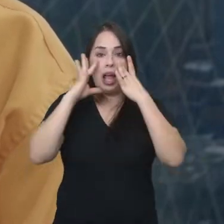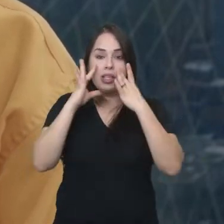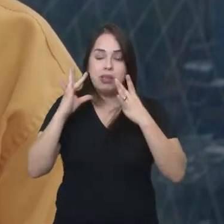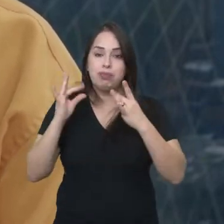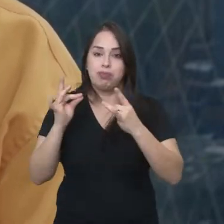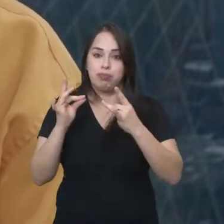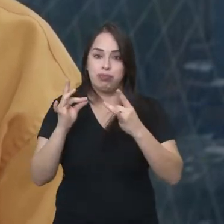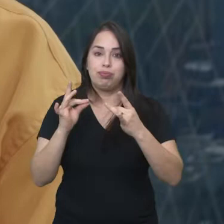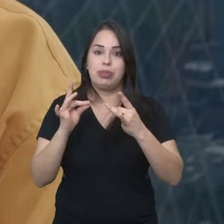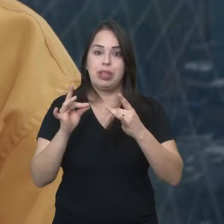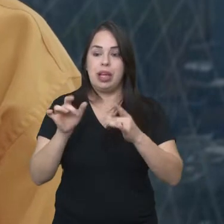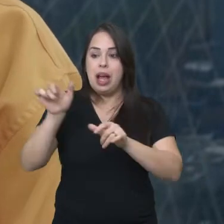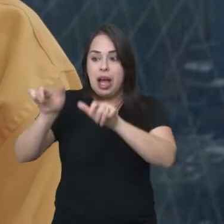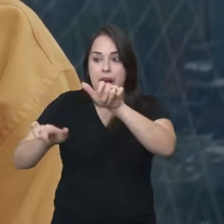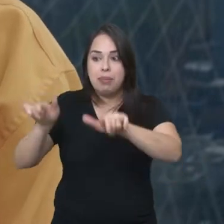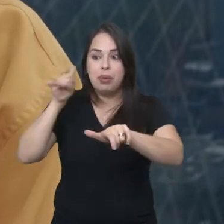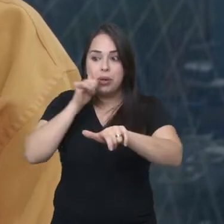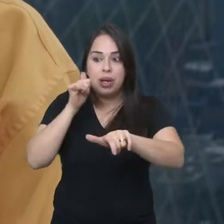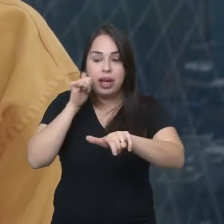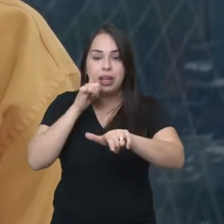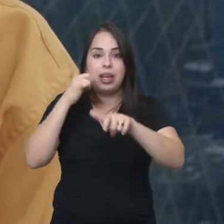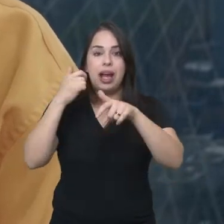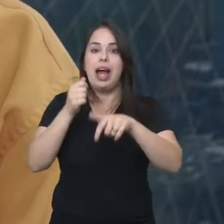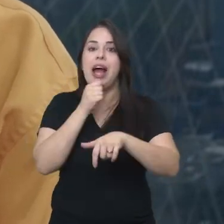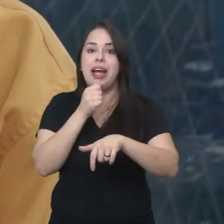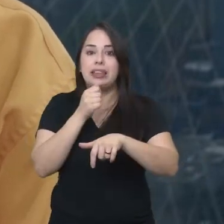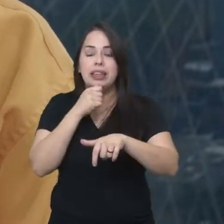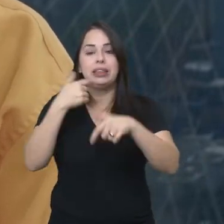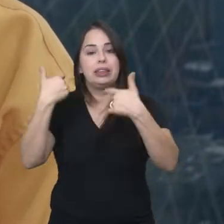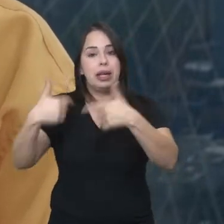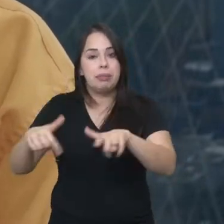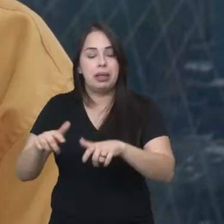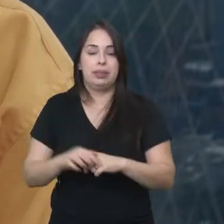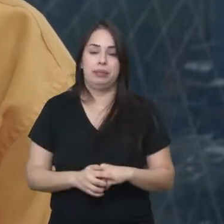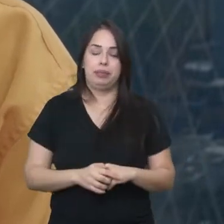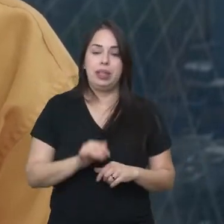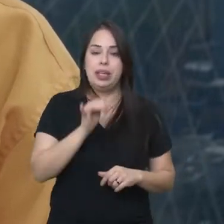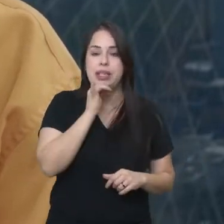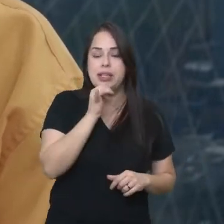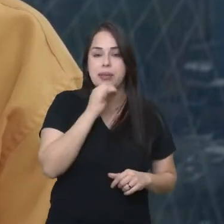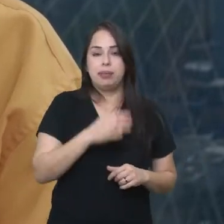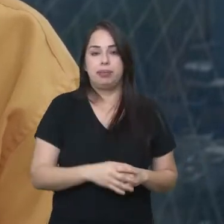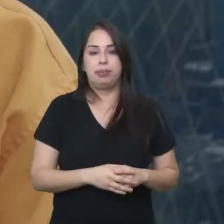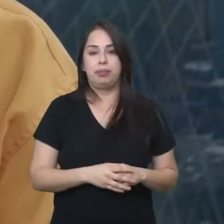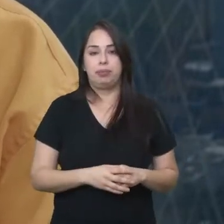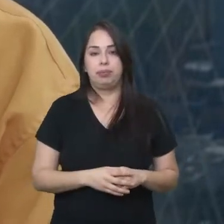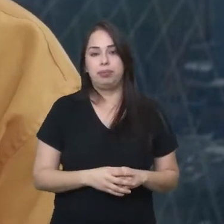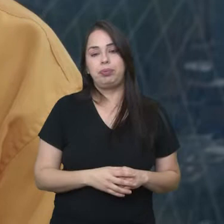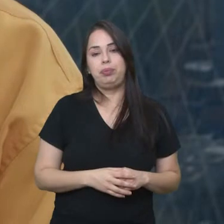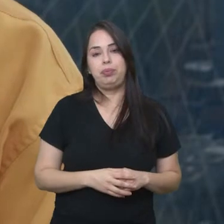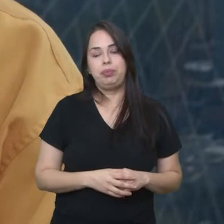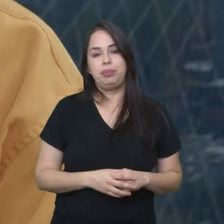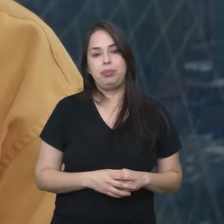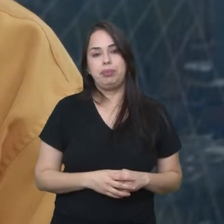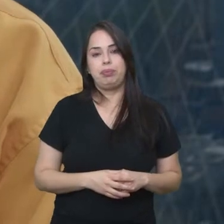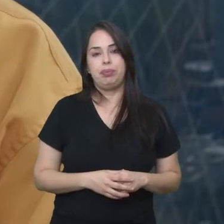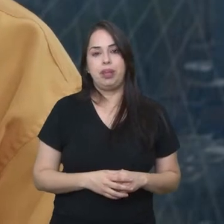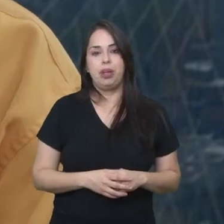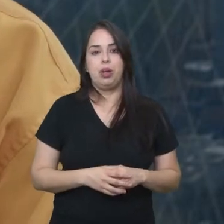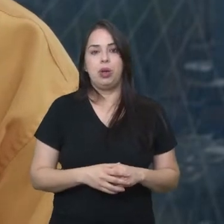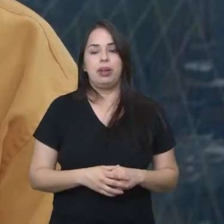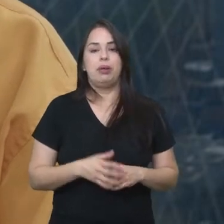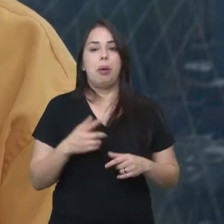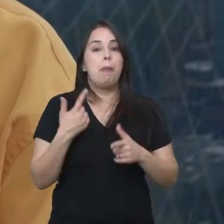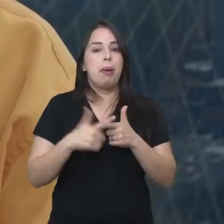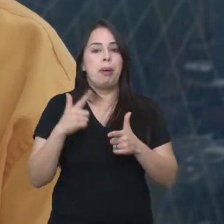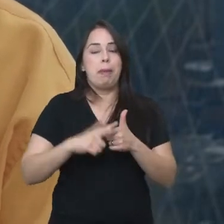atenção ao olhar daquelas mães que são trabalhadoras, que hoje o nosso problema no município seria conseguir garantir vagas para as